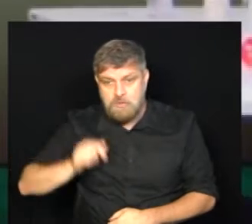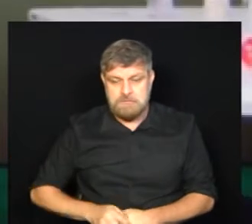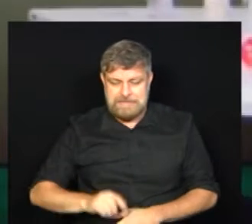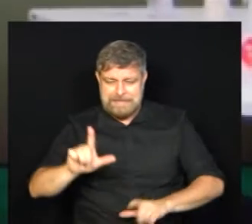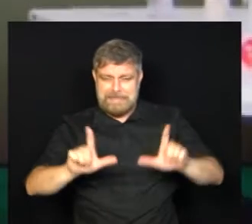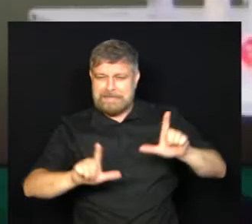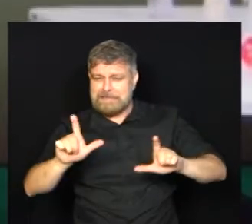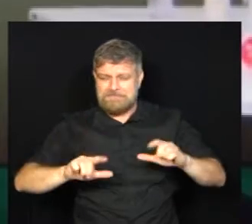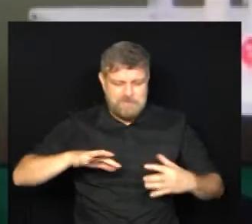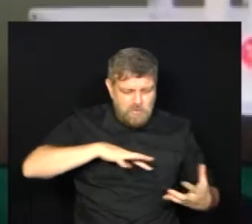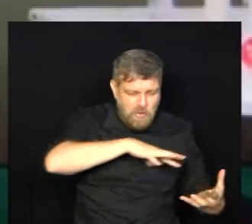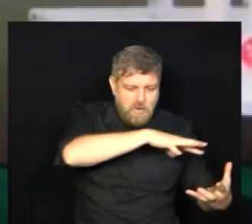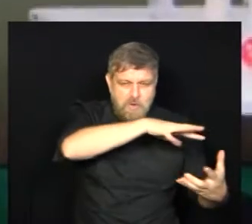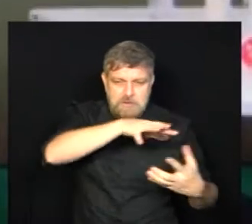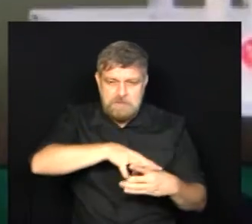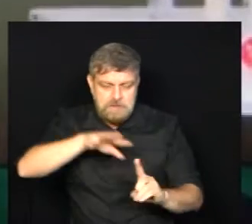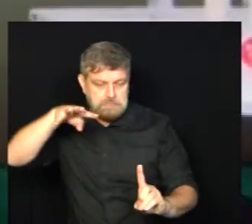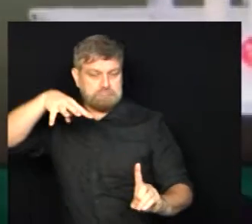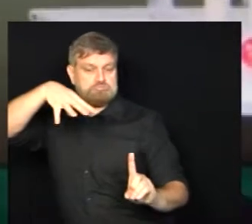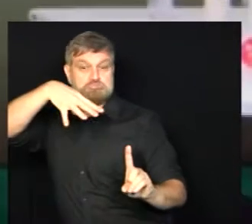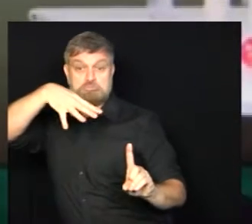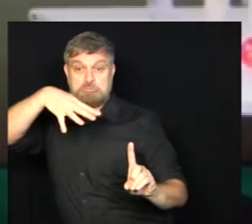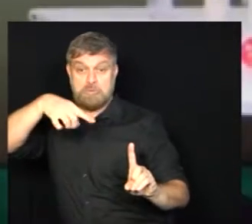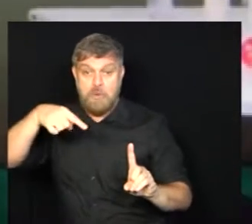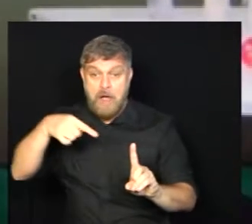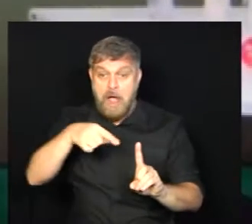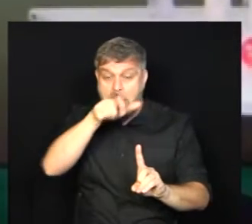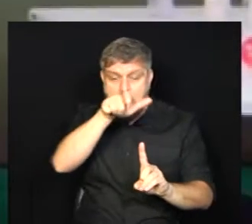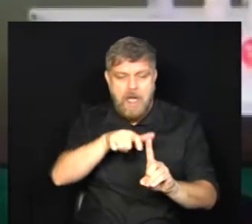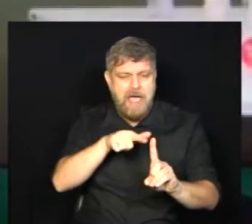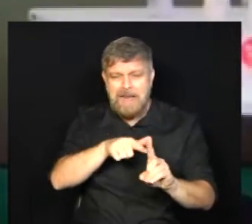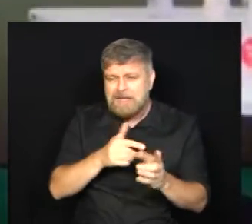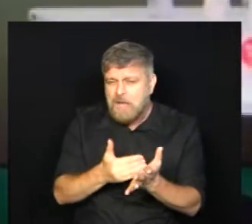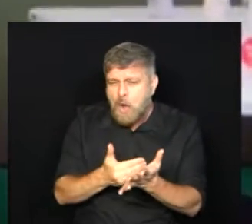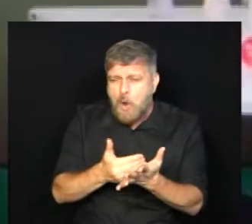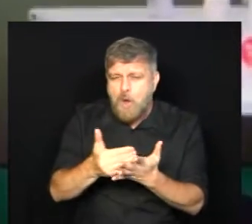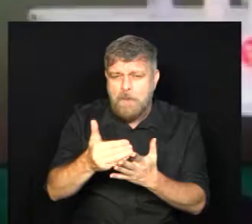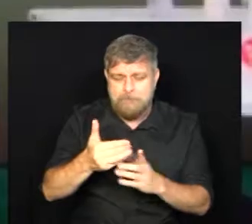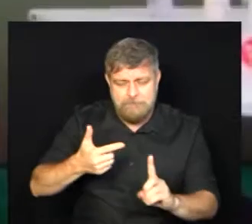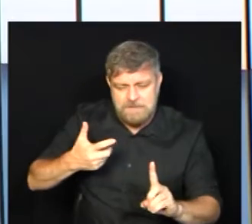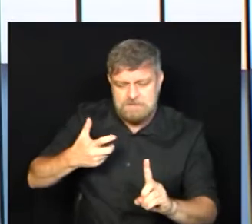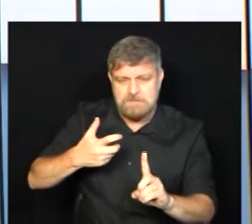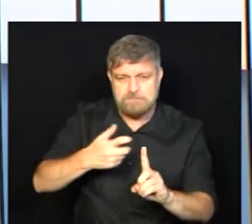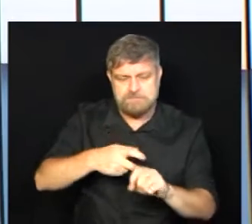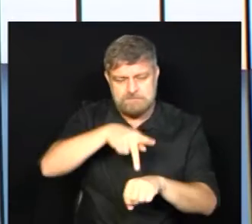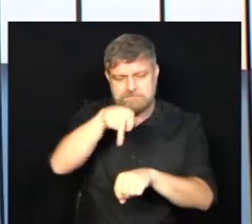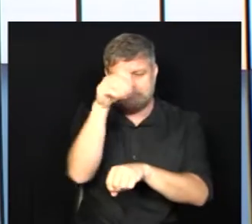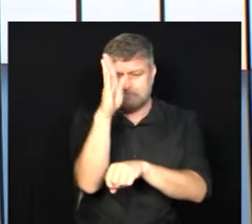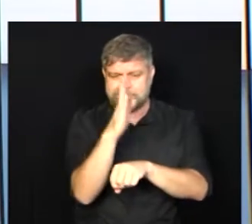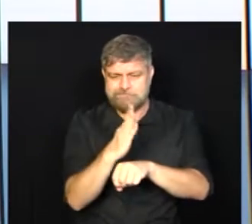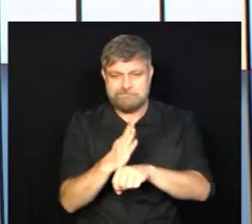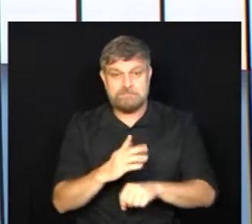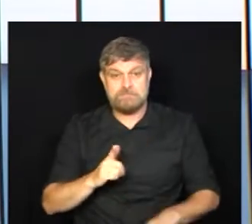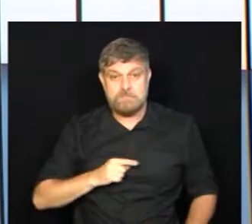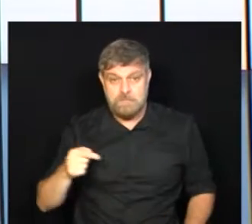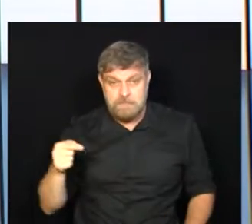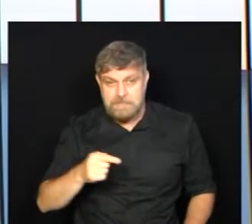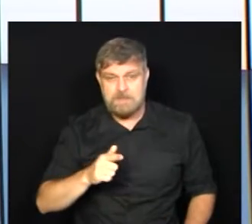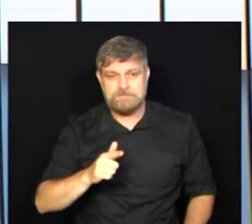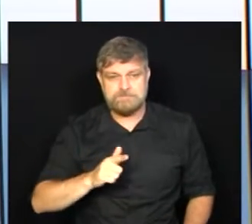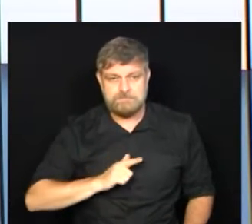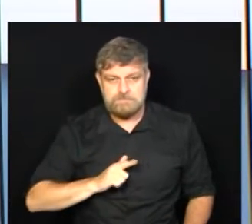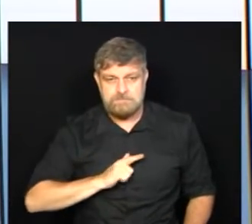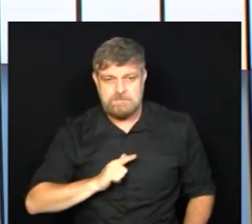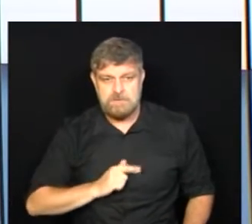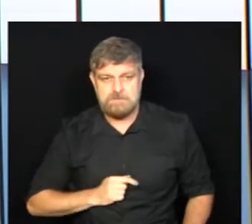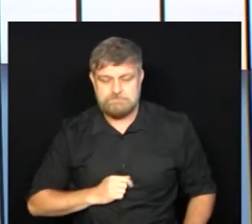né? Marcando esse momento que começa essa vacinação no nosso país. Ela recebeu um